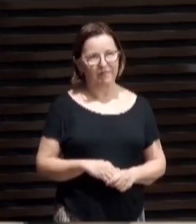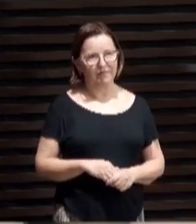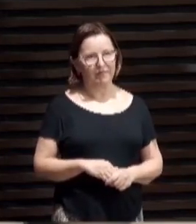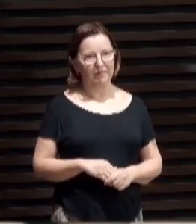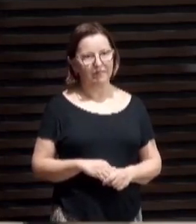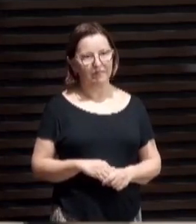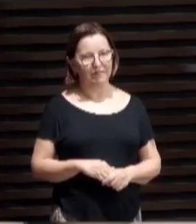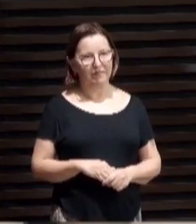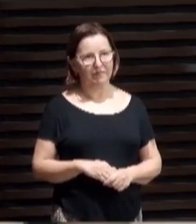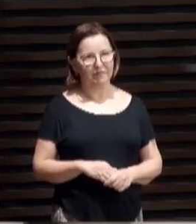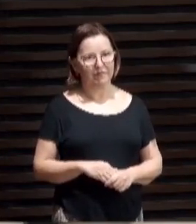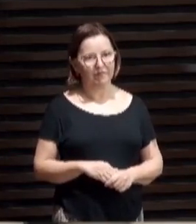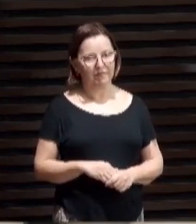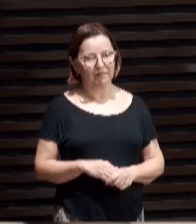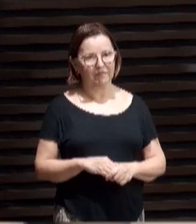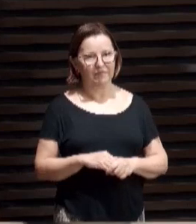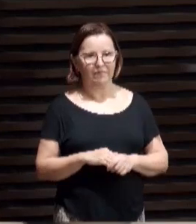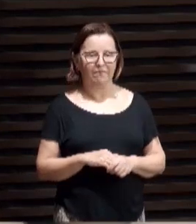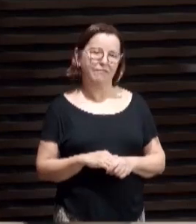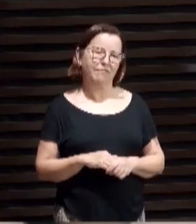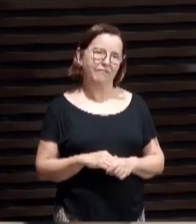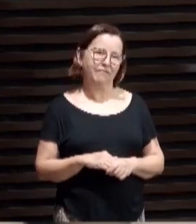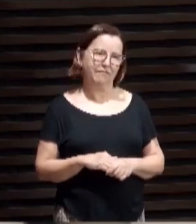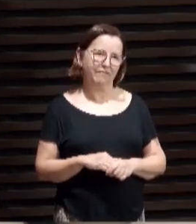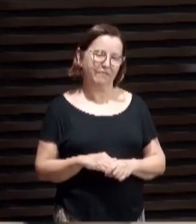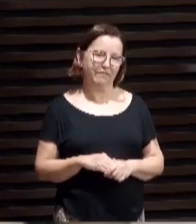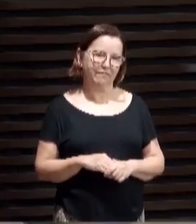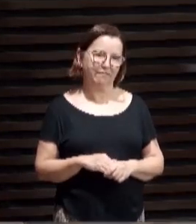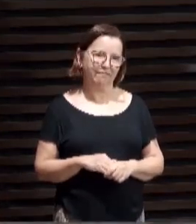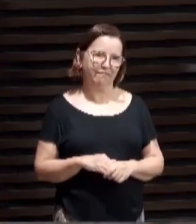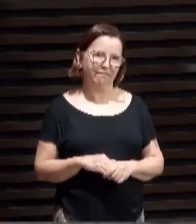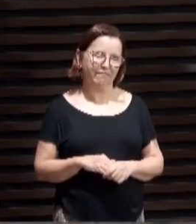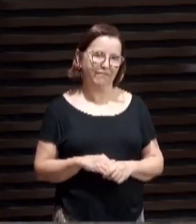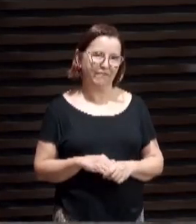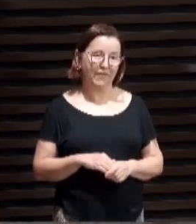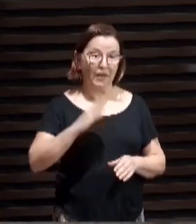O golpe fatal para o progresso espiritual é a autoconfiança.